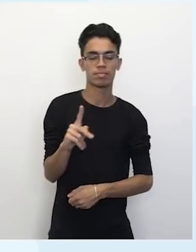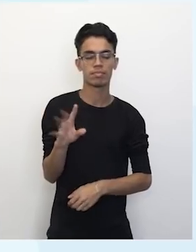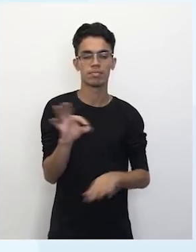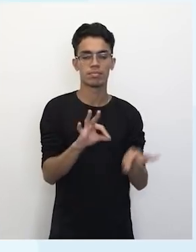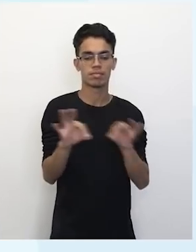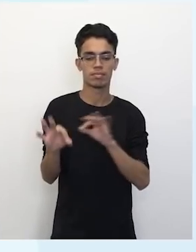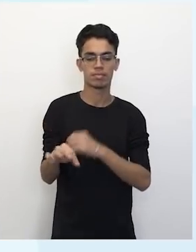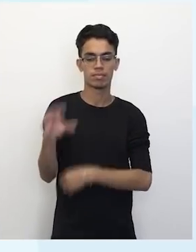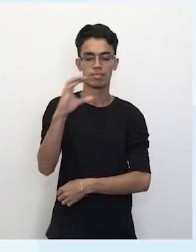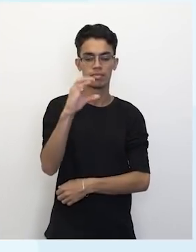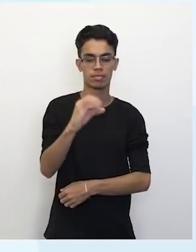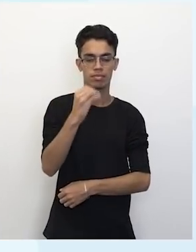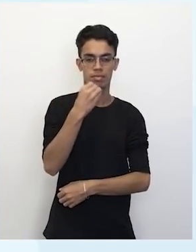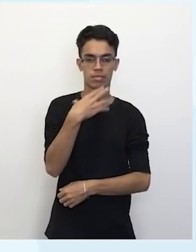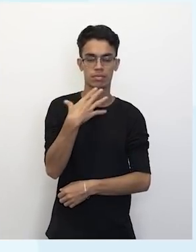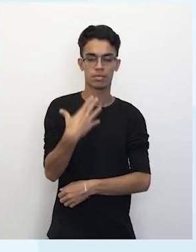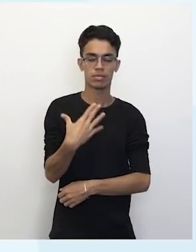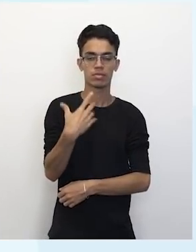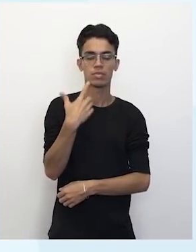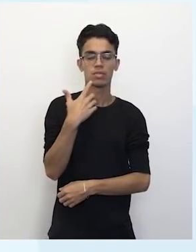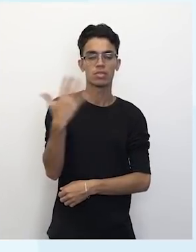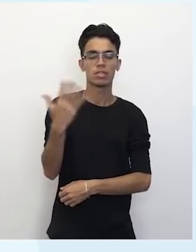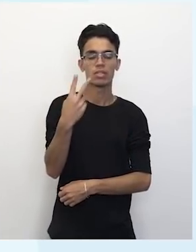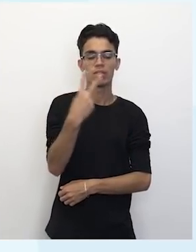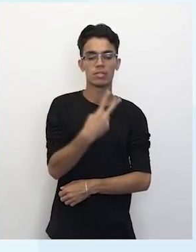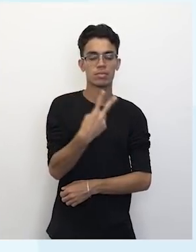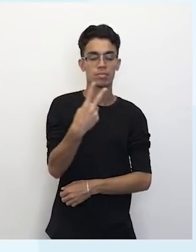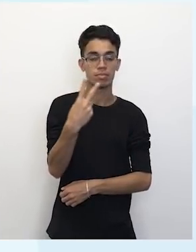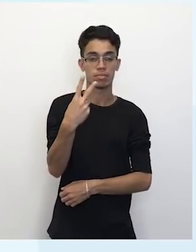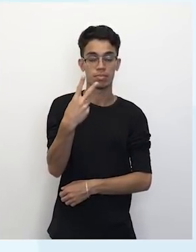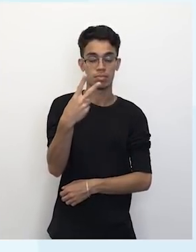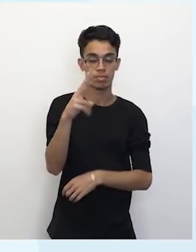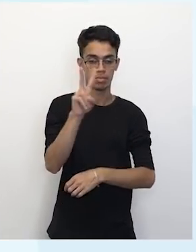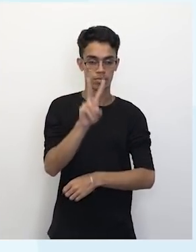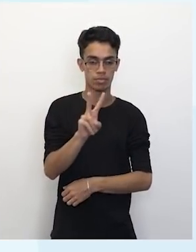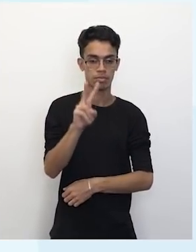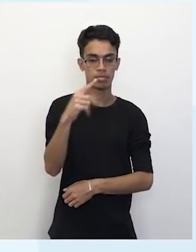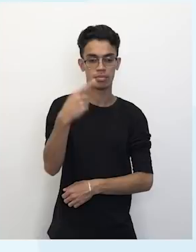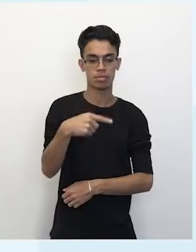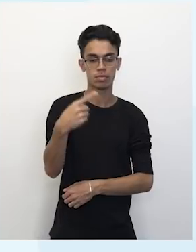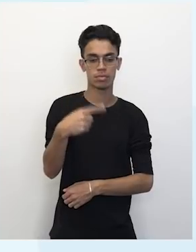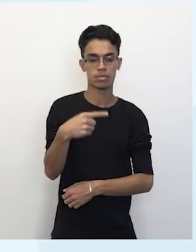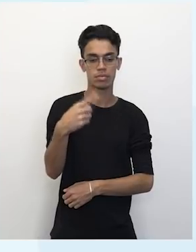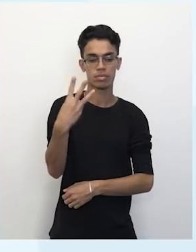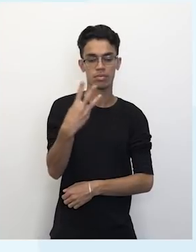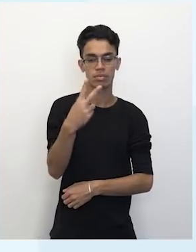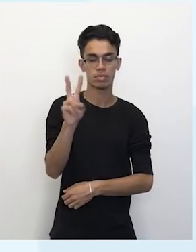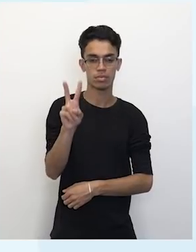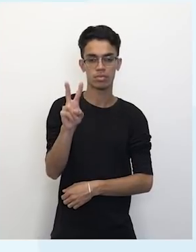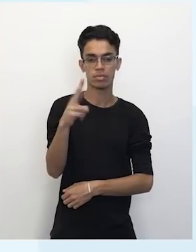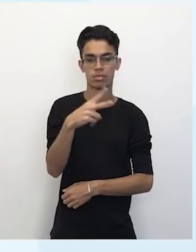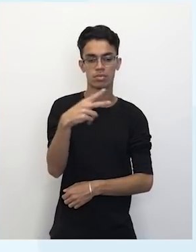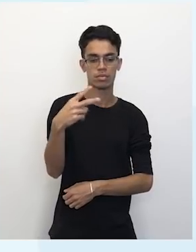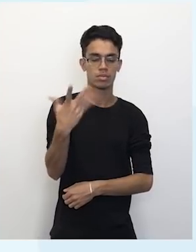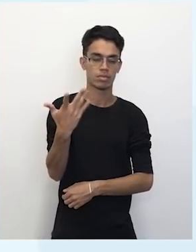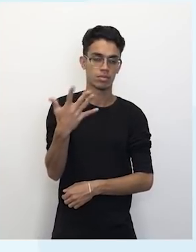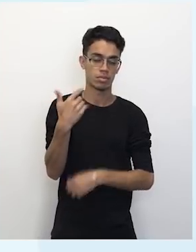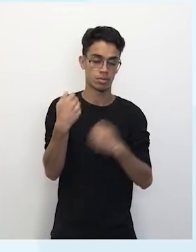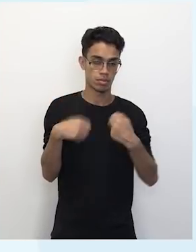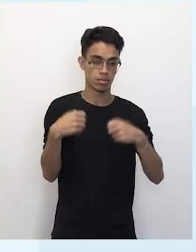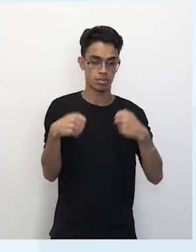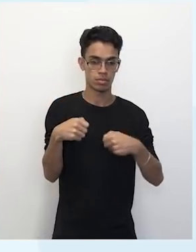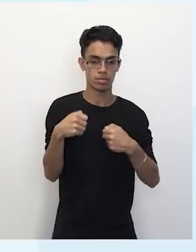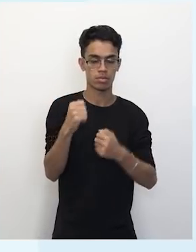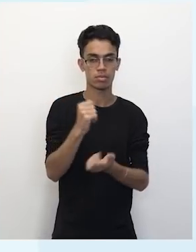organizou assim, muito bem. Olha lá, 2V menos 3V, né? Você tem 2V, deve 3V, você fica devendo, né?